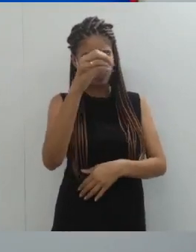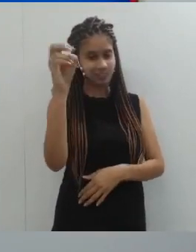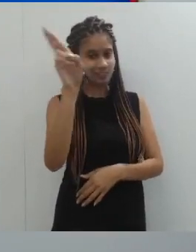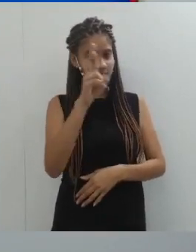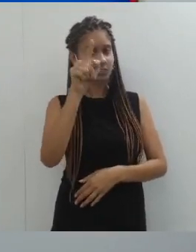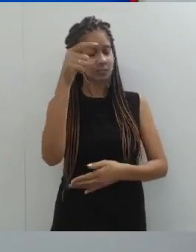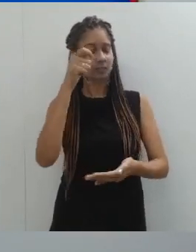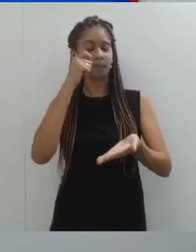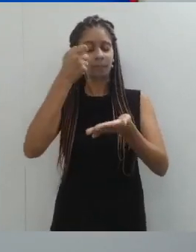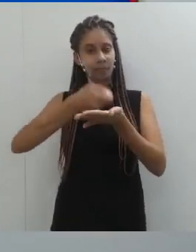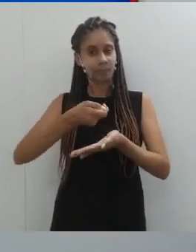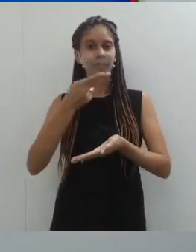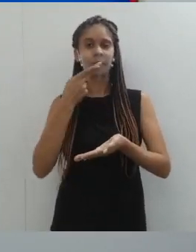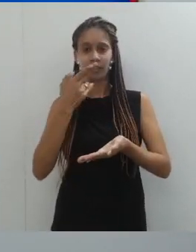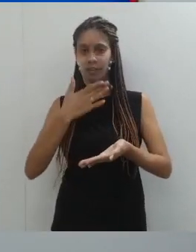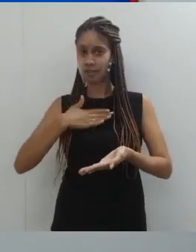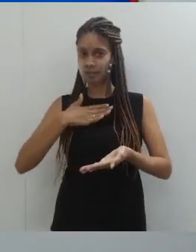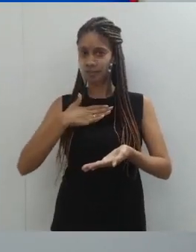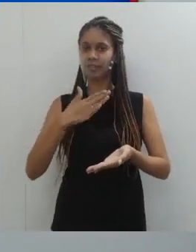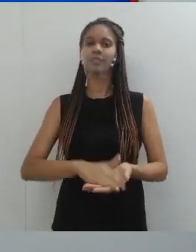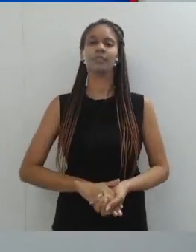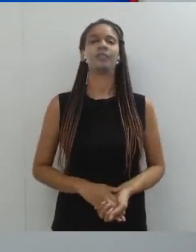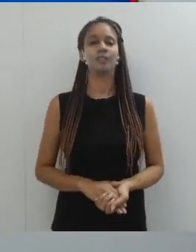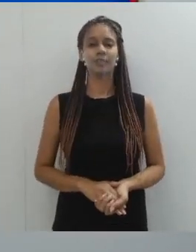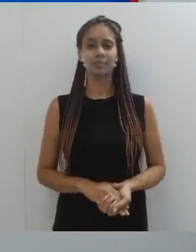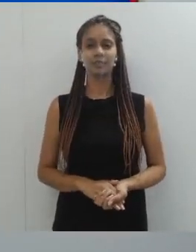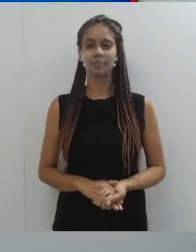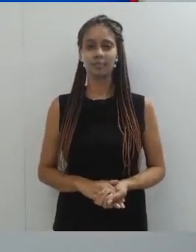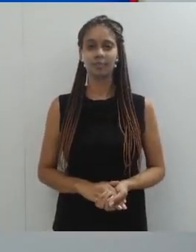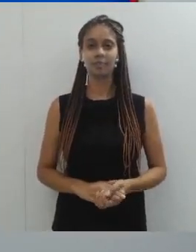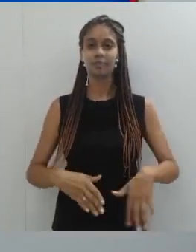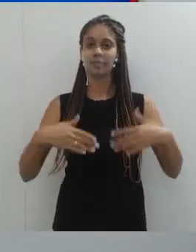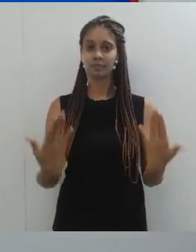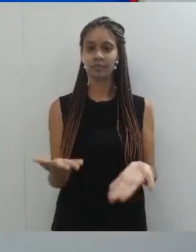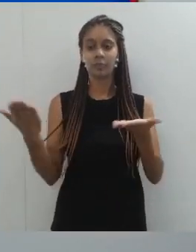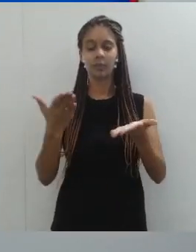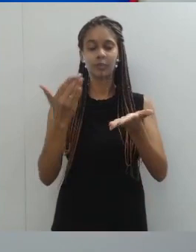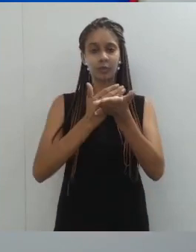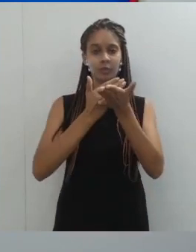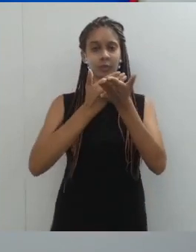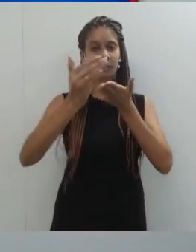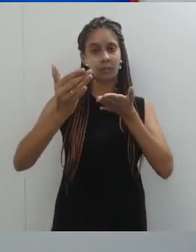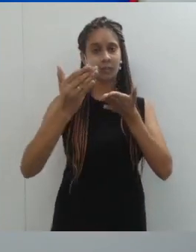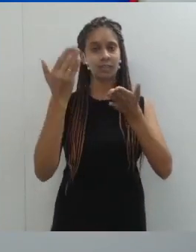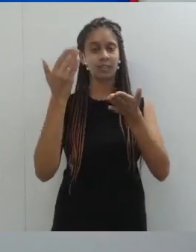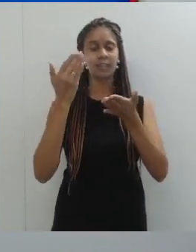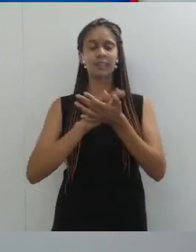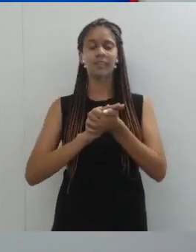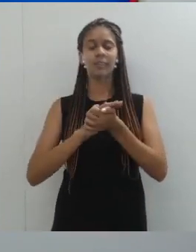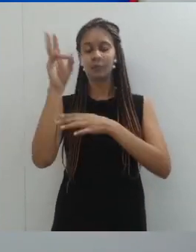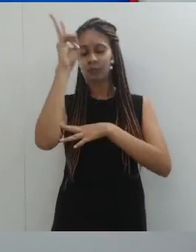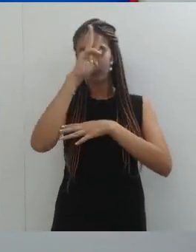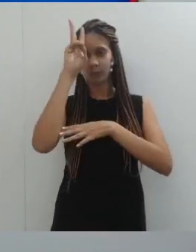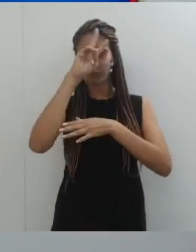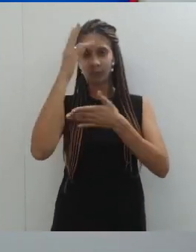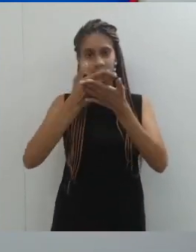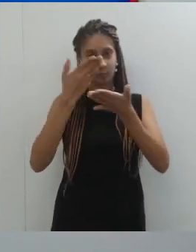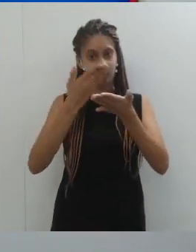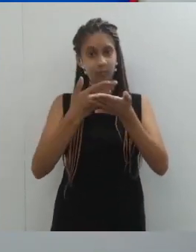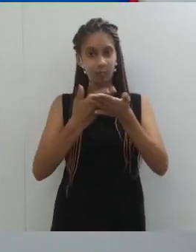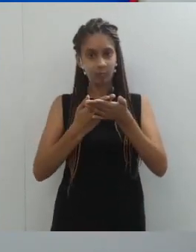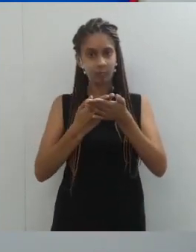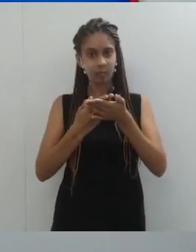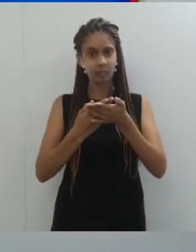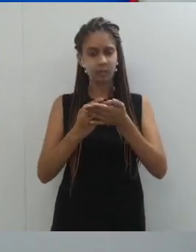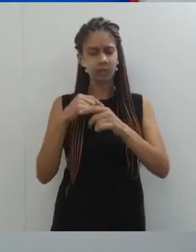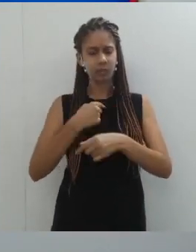tá? Tá bacana? Então, fera, hoje a gente vai tratar de introdução aos estudos históricos. Um assunto que a